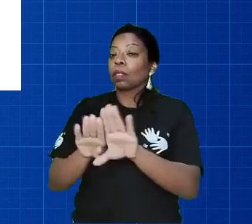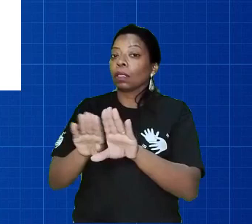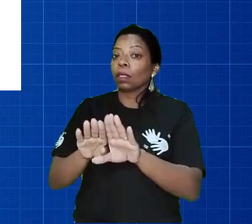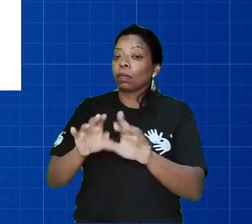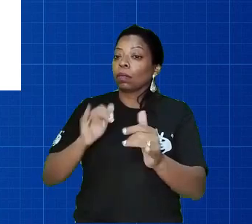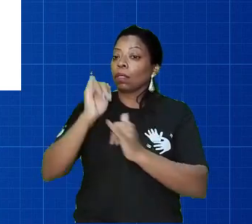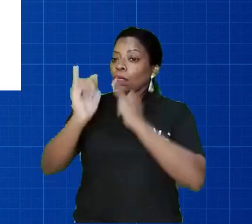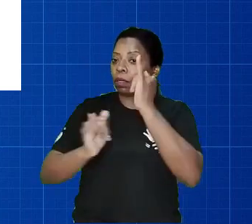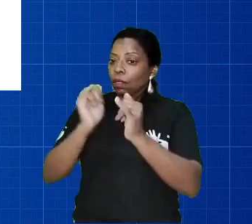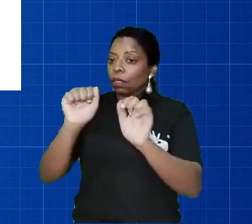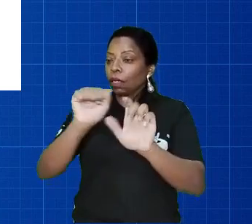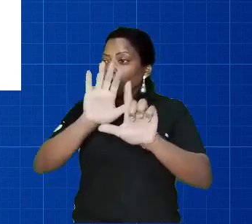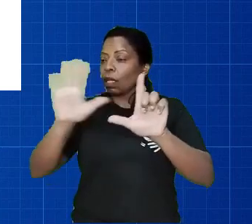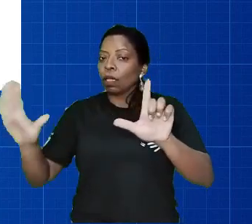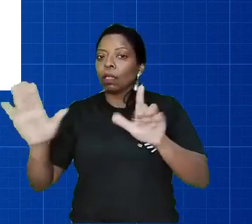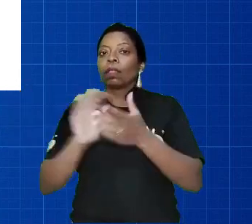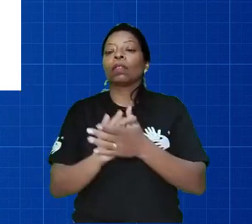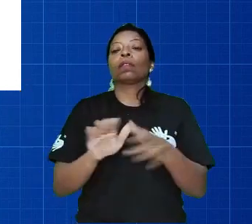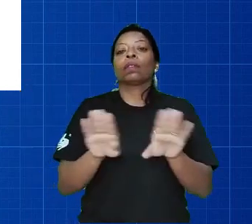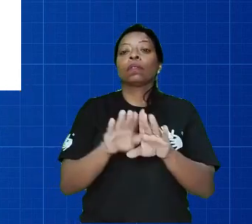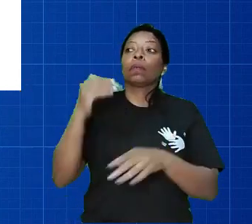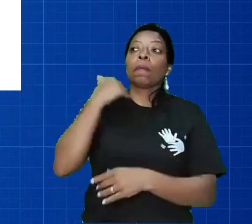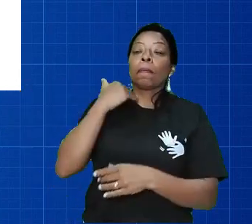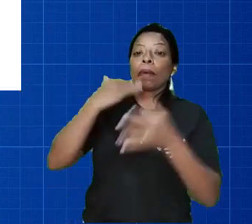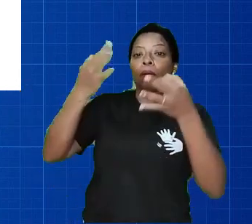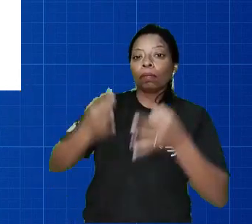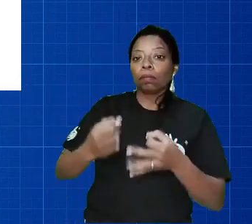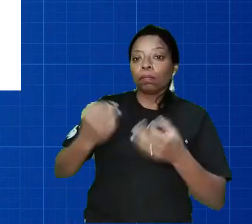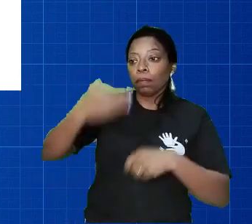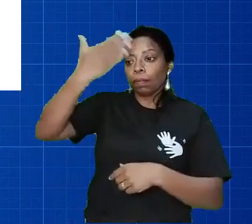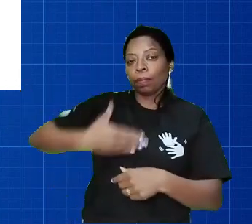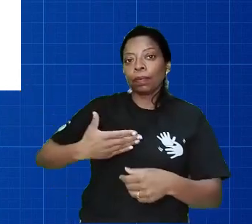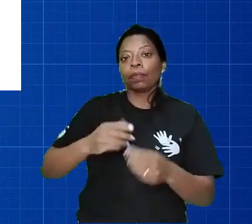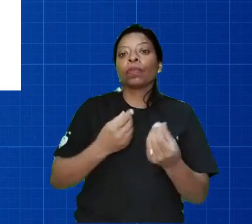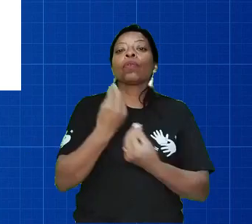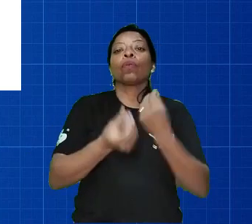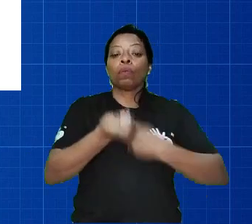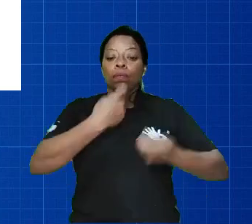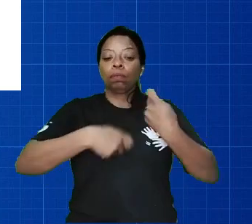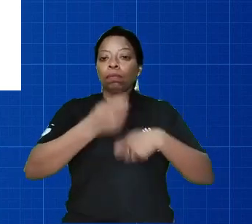bancária, e estar adimplente com as prestações de contas, que são os recursos do PDDE.